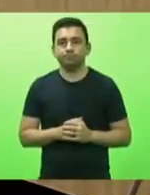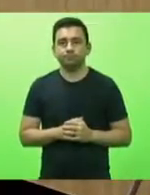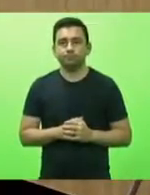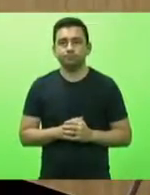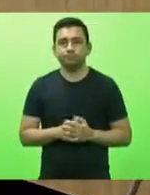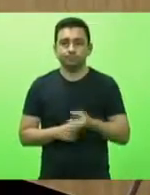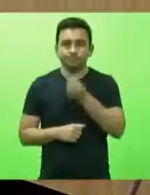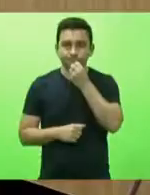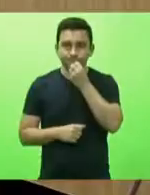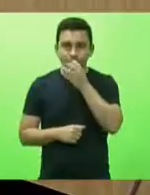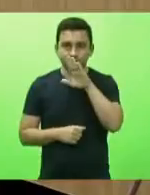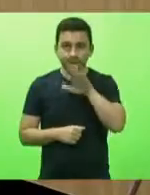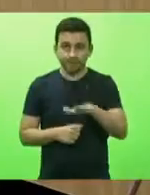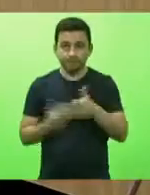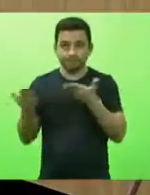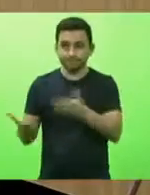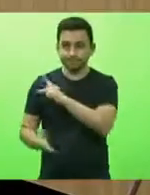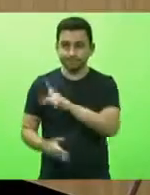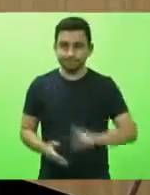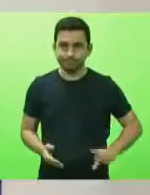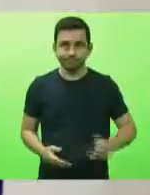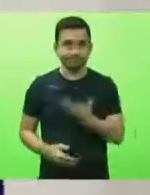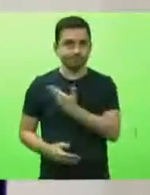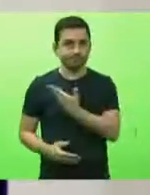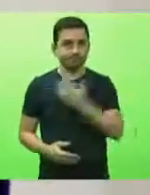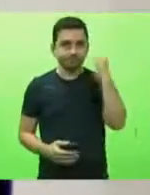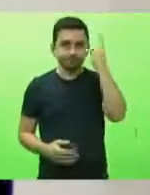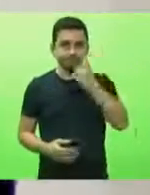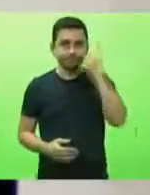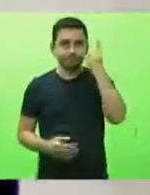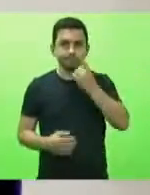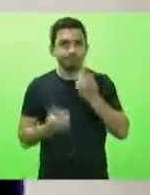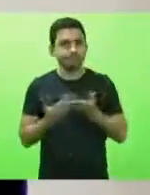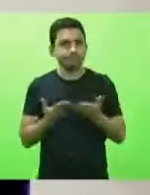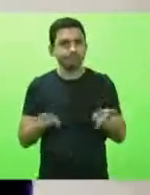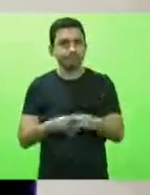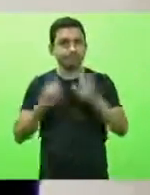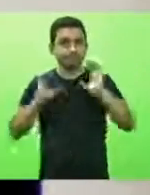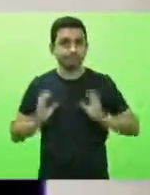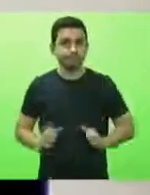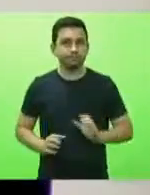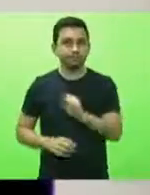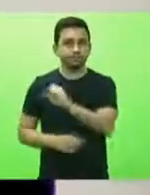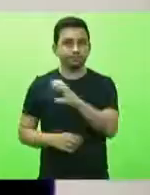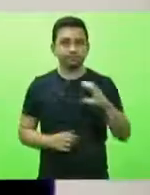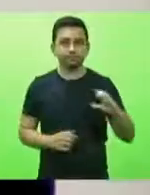Boa tarde, senhor presidente, colegas deputados, cidadão catarinense.